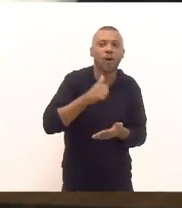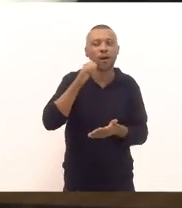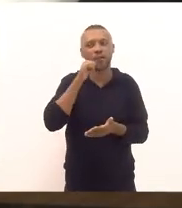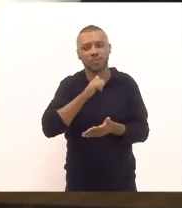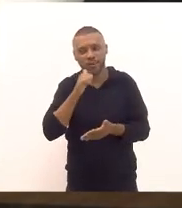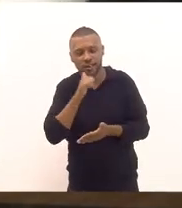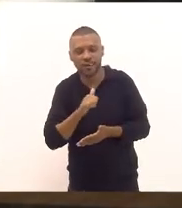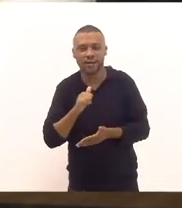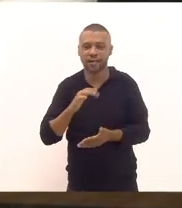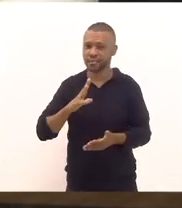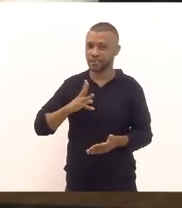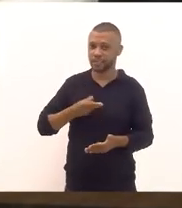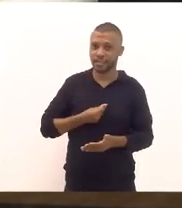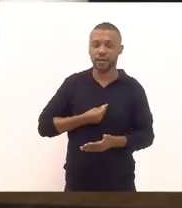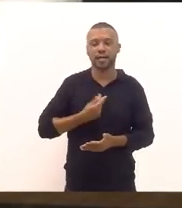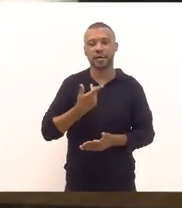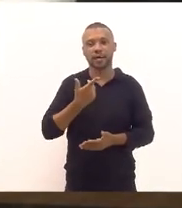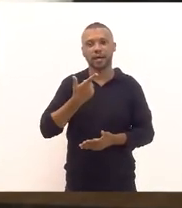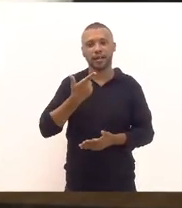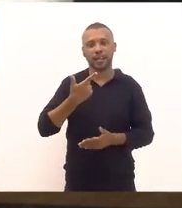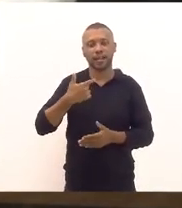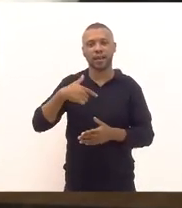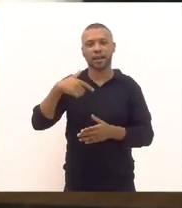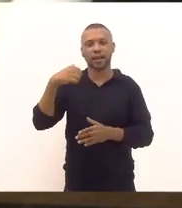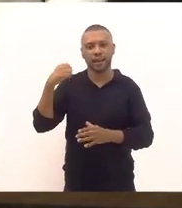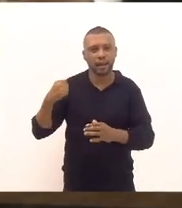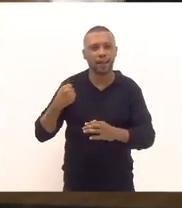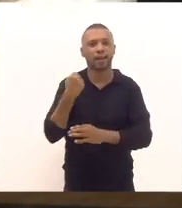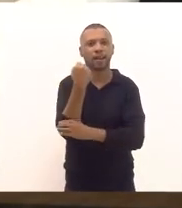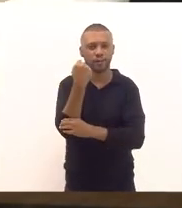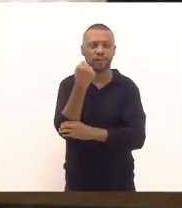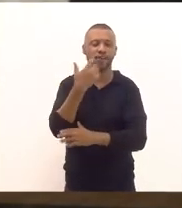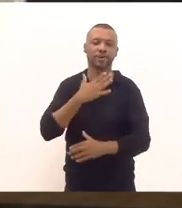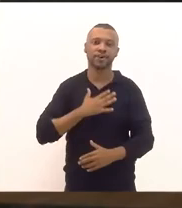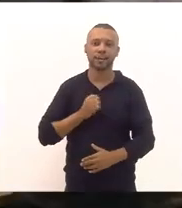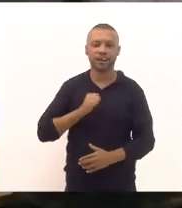EA todos lawyer axé